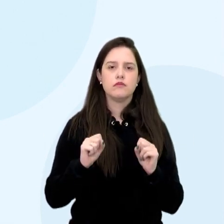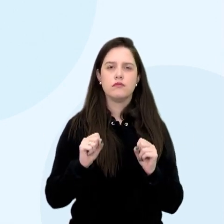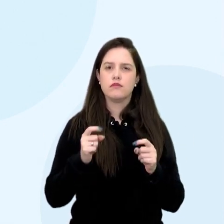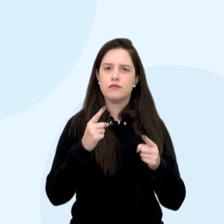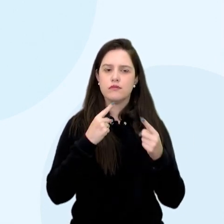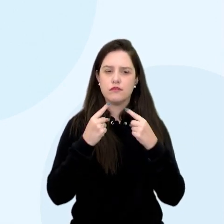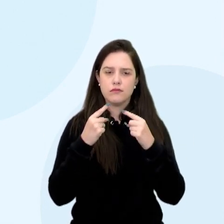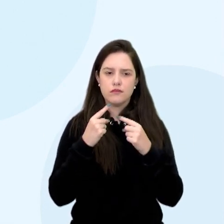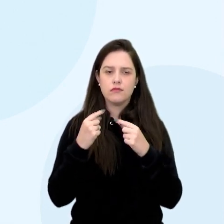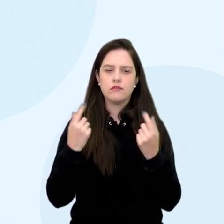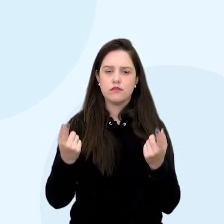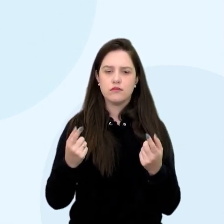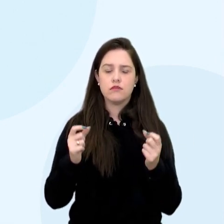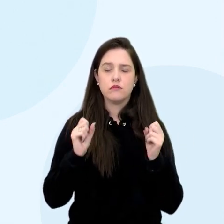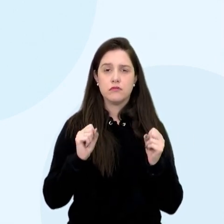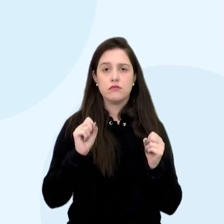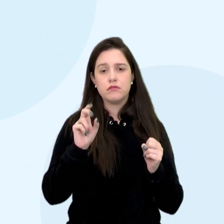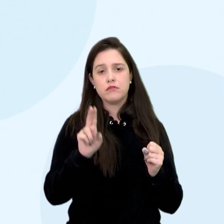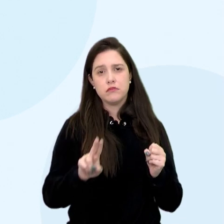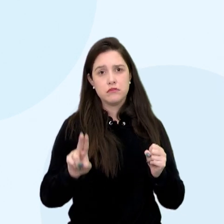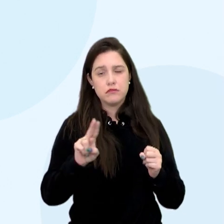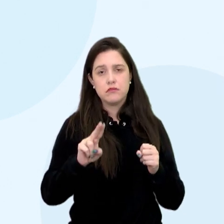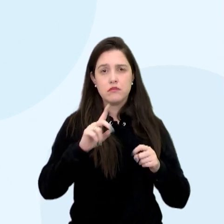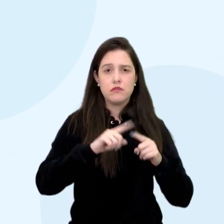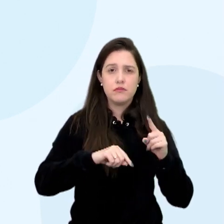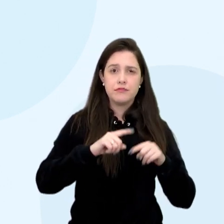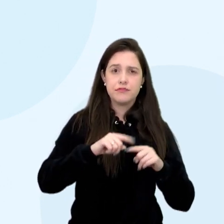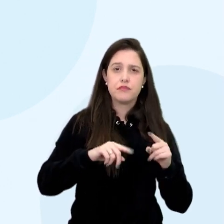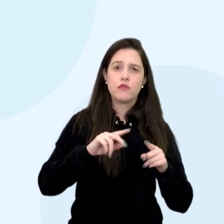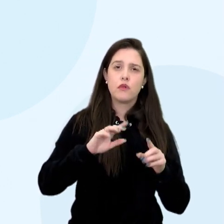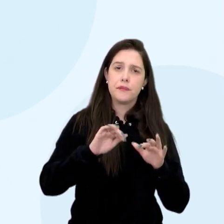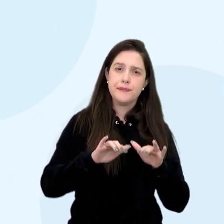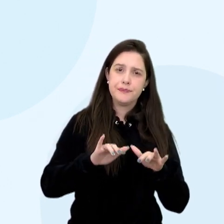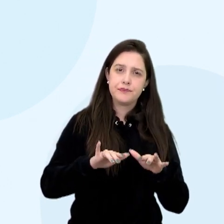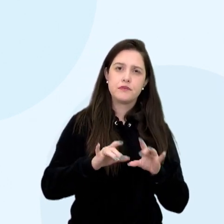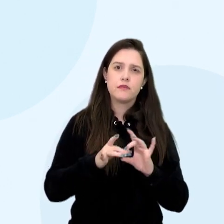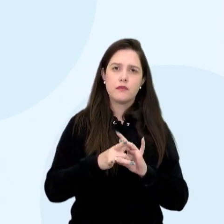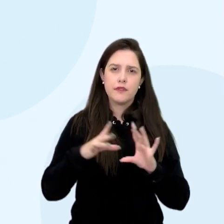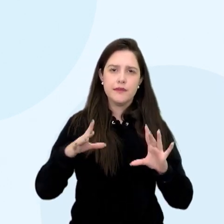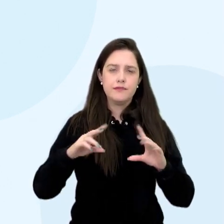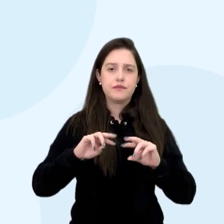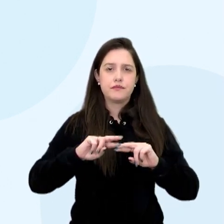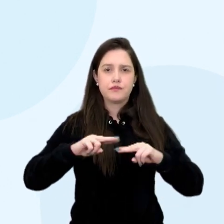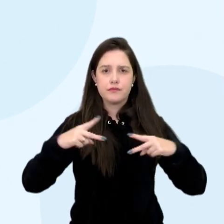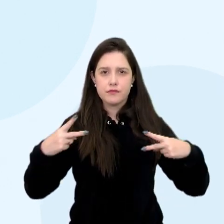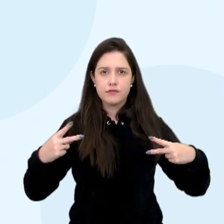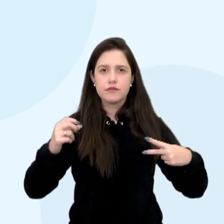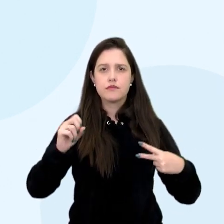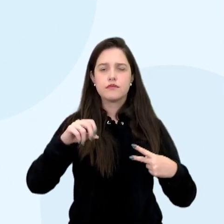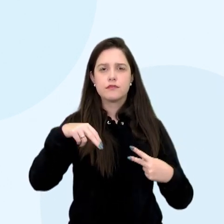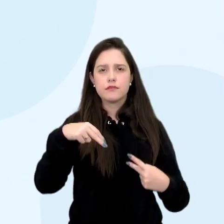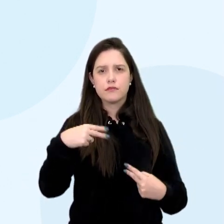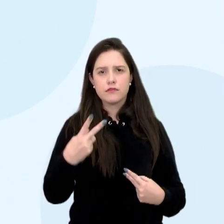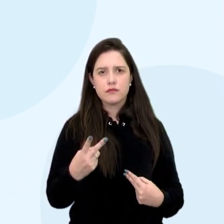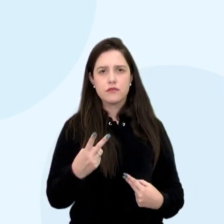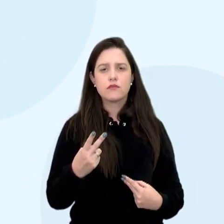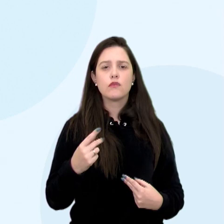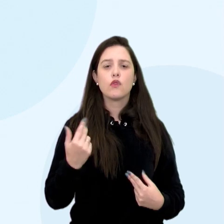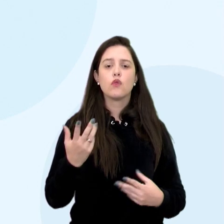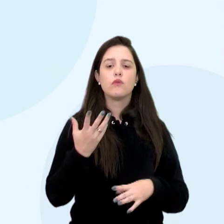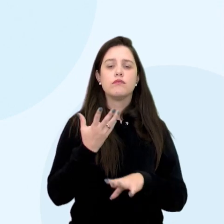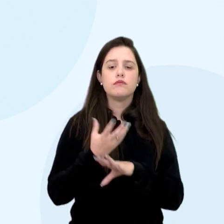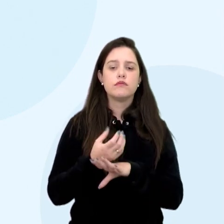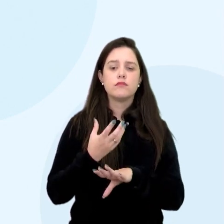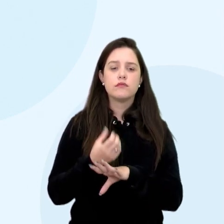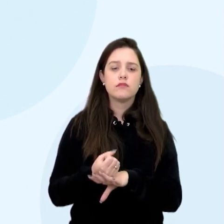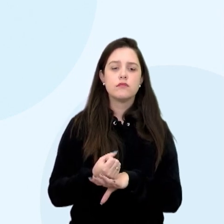para a sala. Pode-se utilizar uma ferramenta digital, está disponível aí no link, ou através de post-its